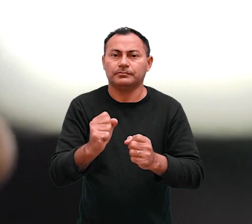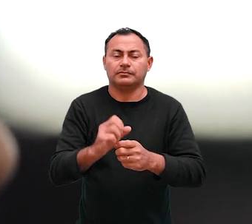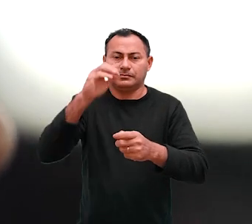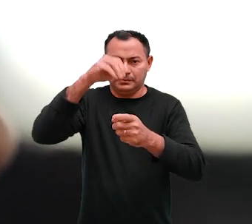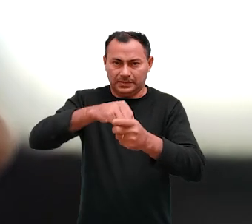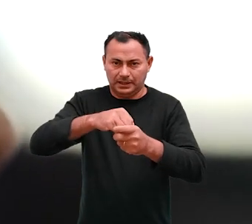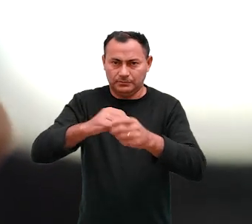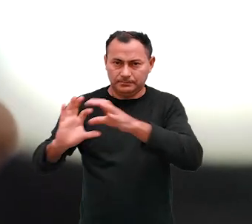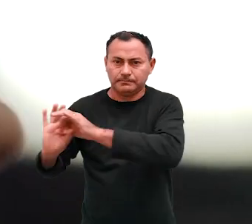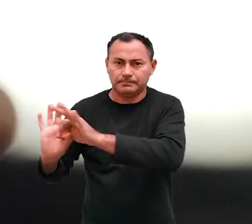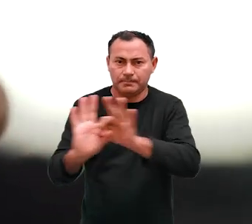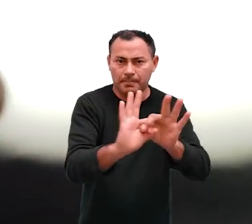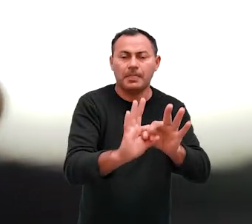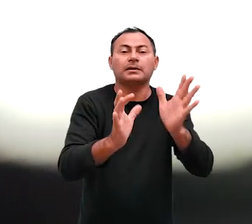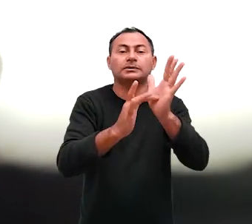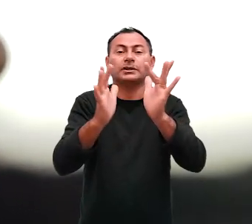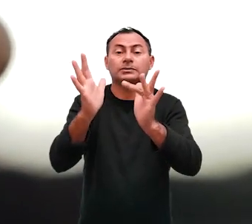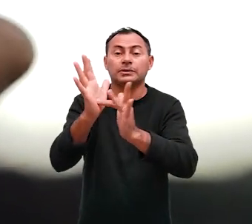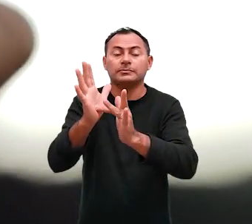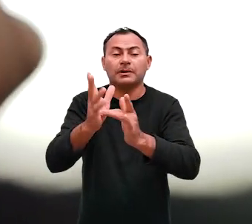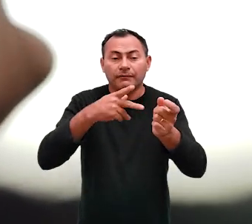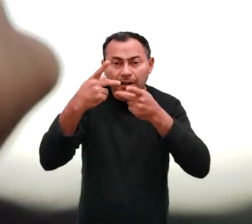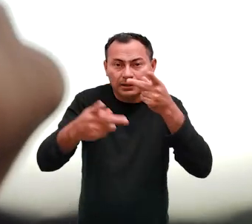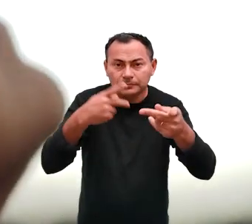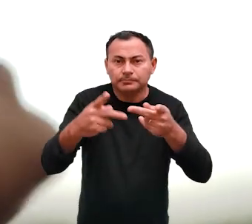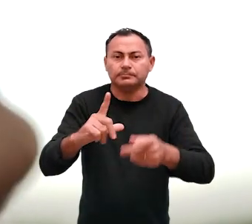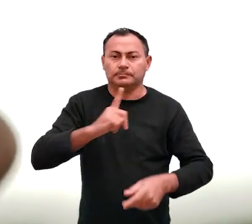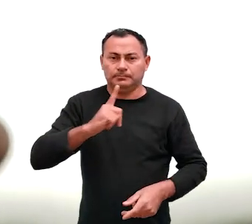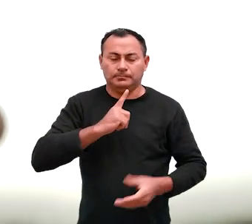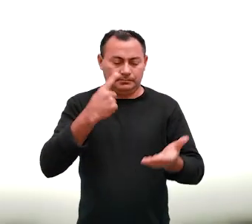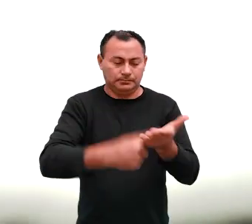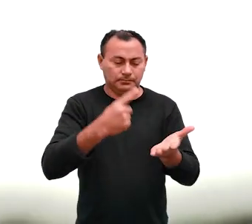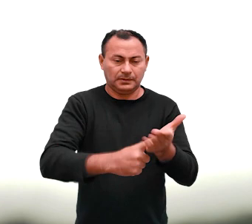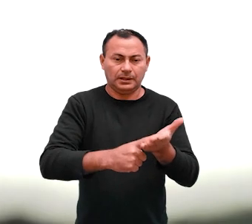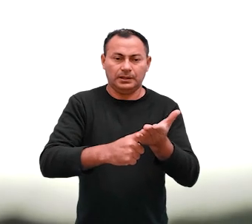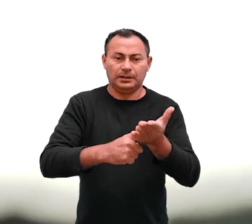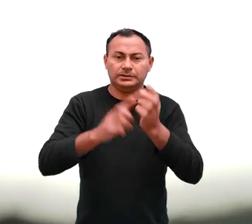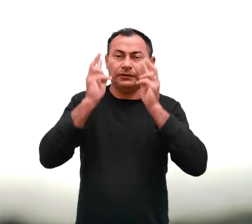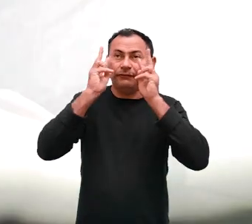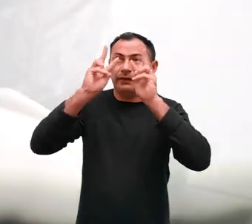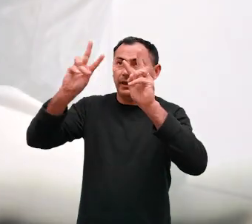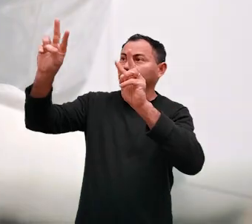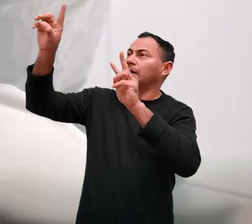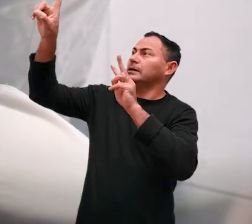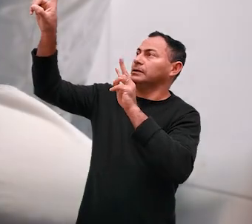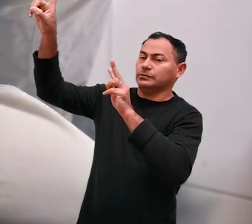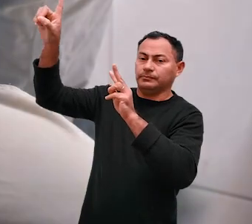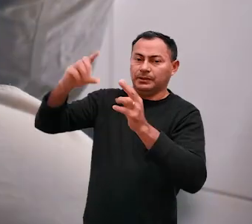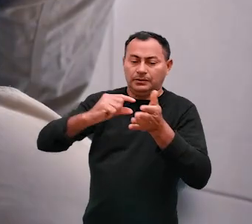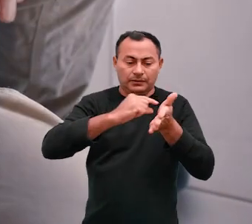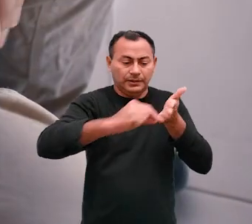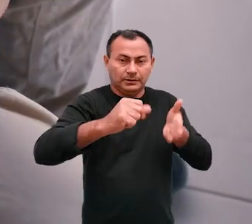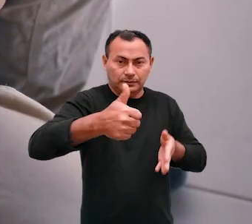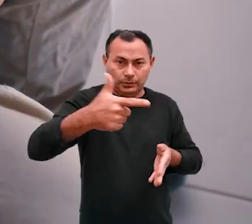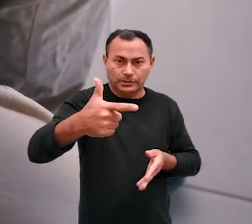dentro deste contexto, Jesus estava sugerindo que tenhamos um compromisso de olhar para o alto. No versículo